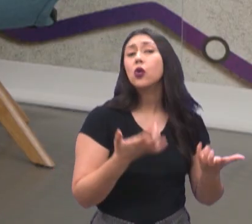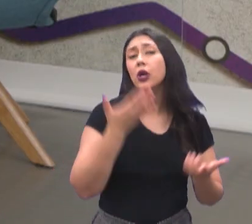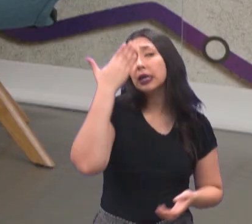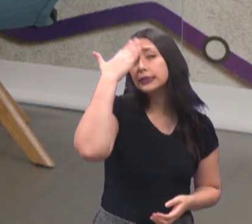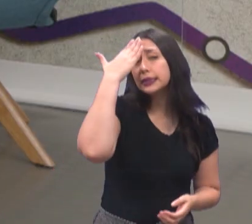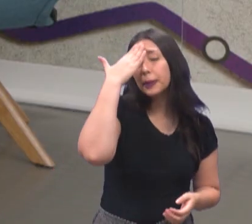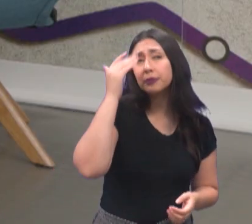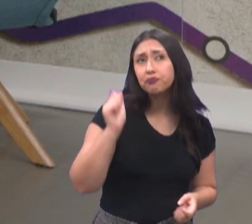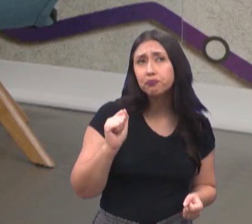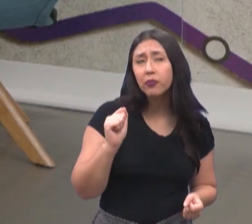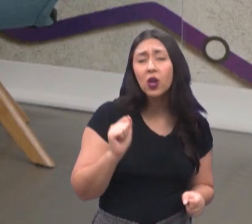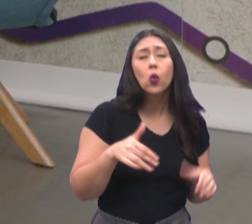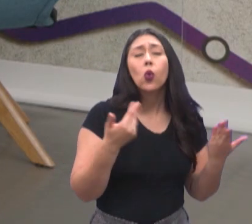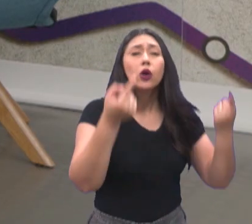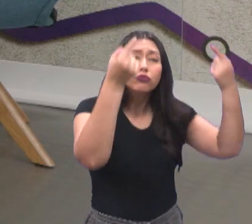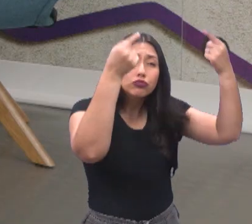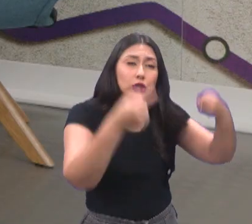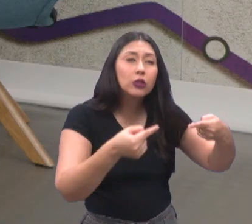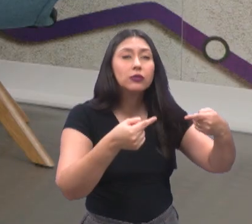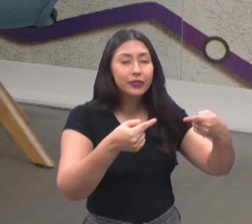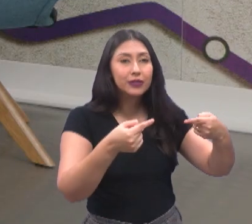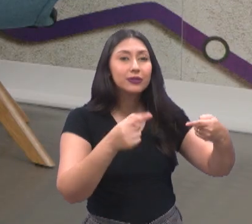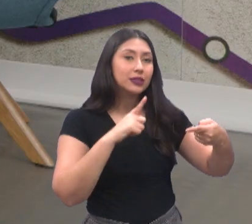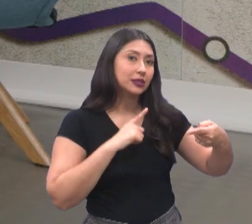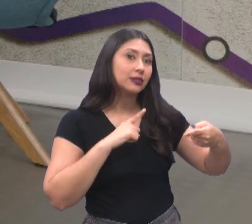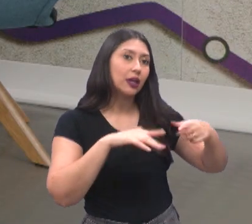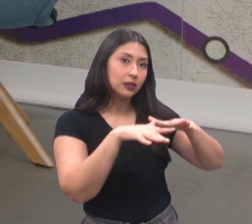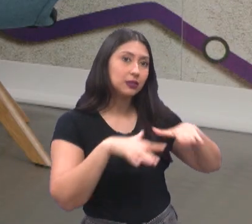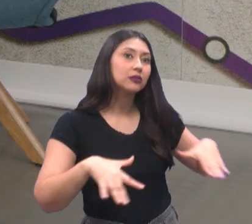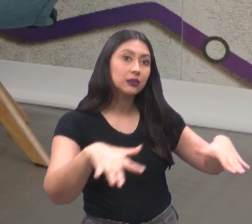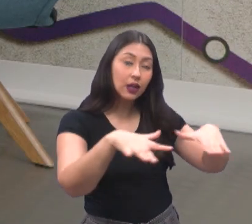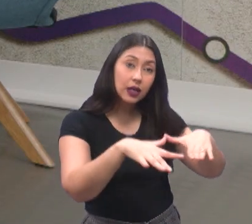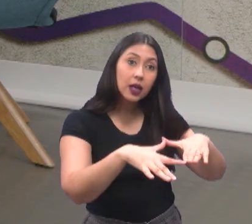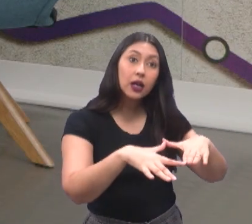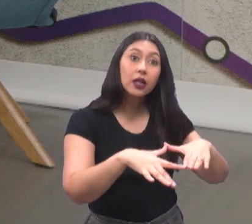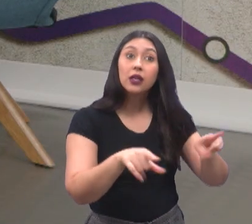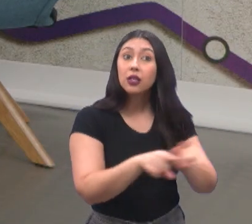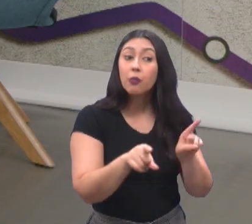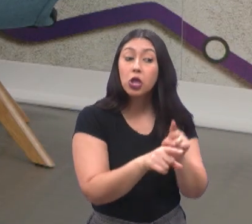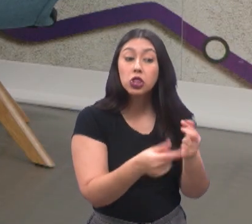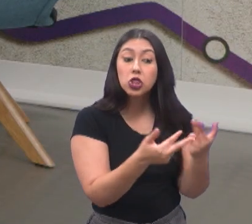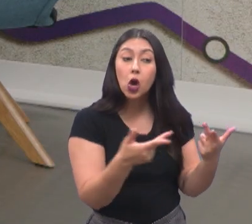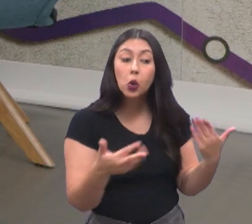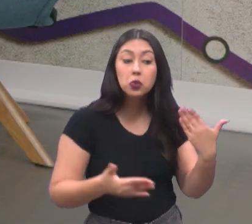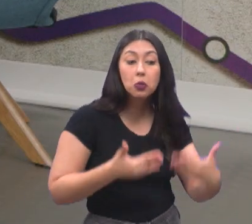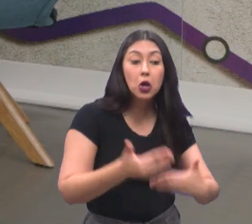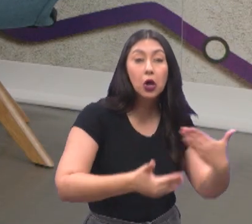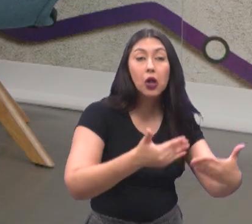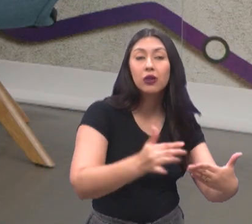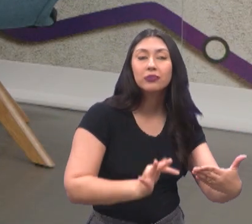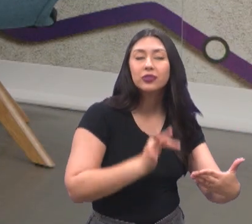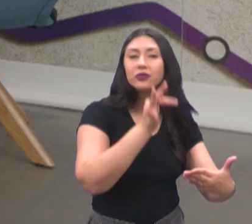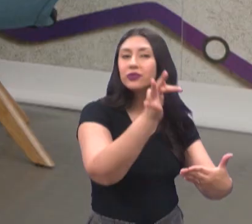pouquinho dos desafios ainda que a gente tem para esse mercado e as tendências que você vê para esse futuro também dessa